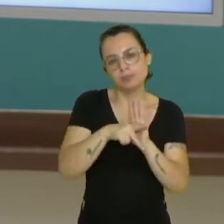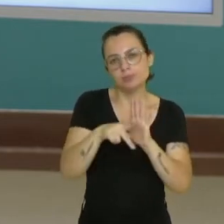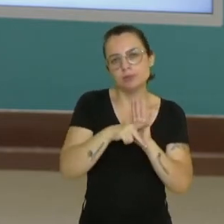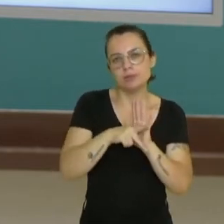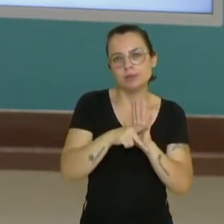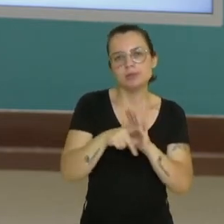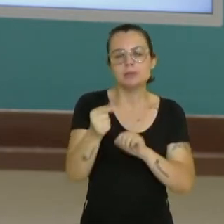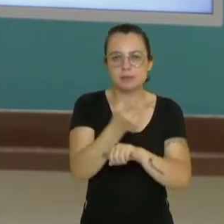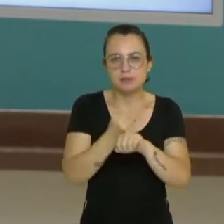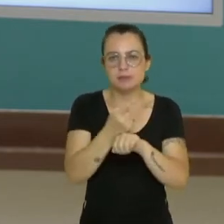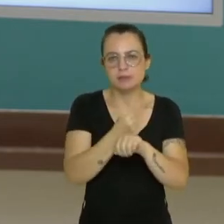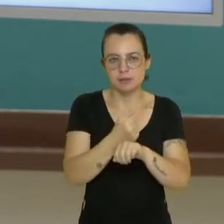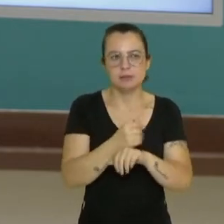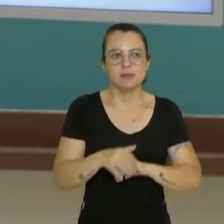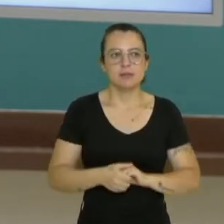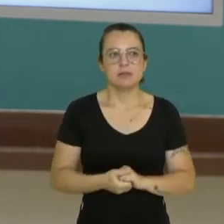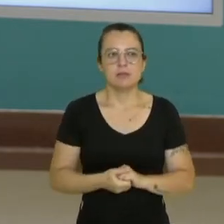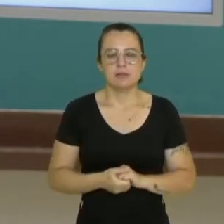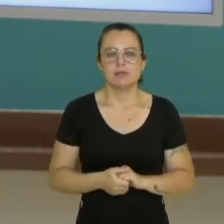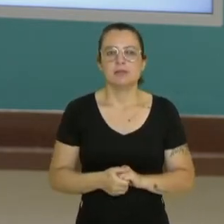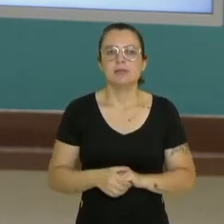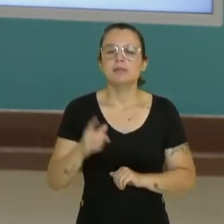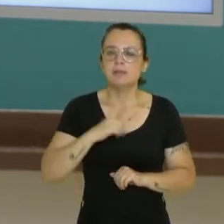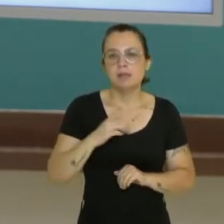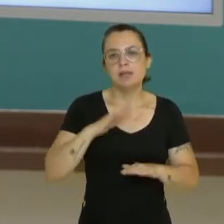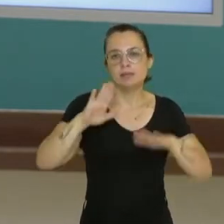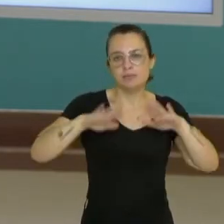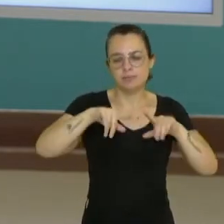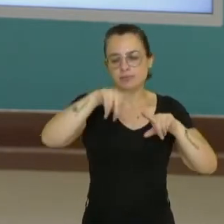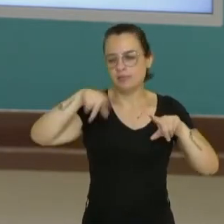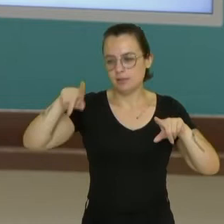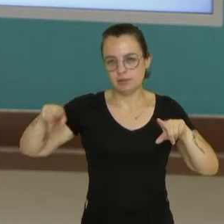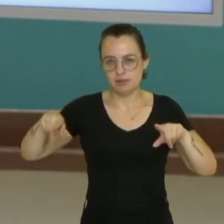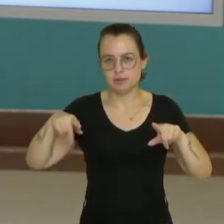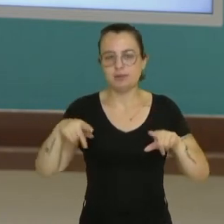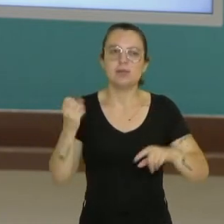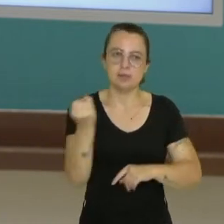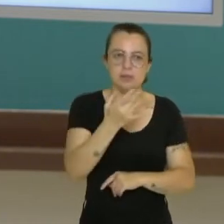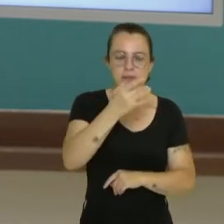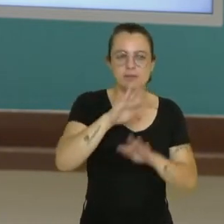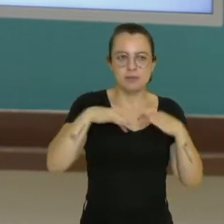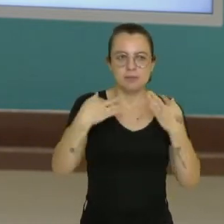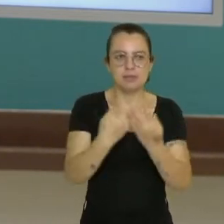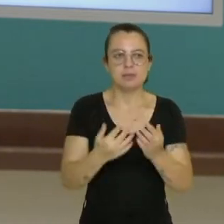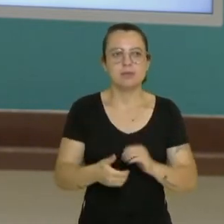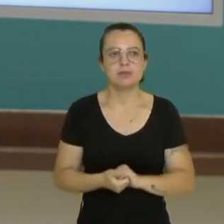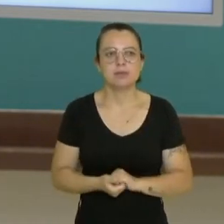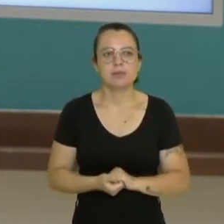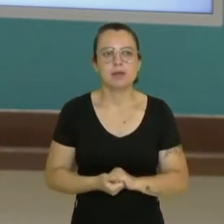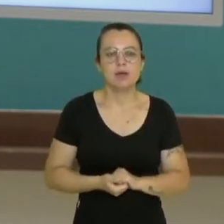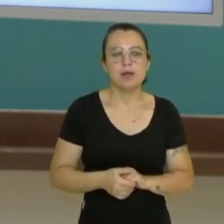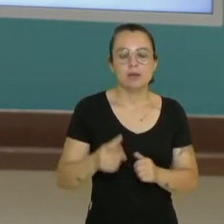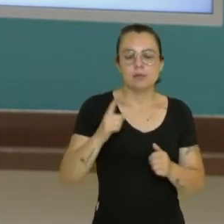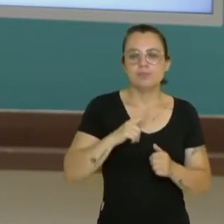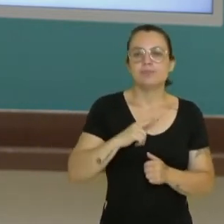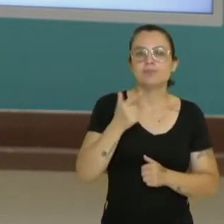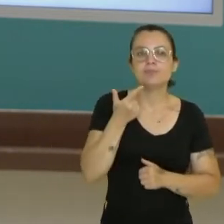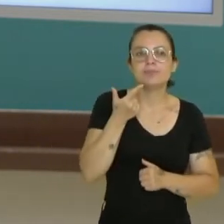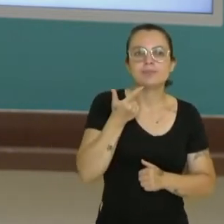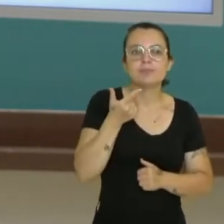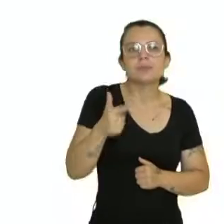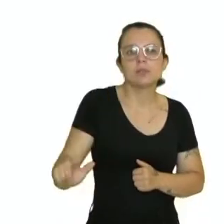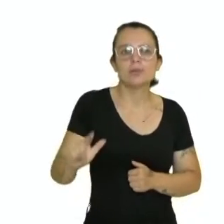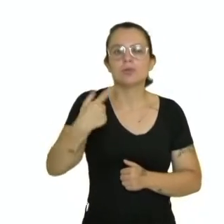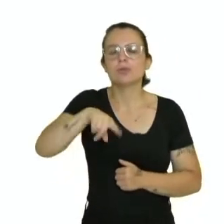despesas essenciais. Claro, há uma pequena variação de família para família, né? O outro, nós vamos trabalhar